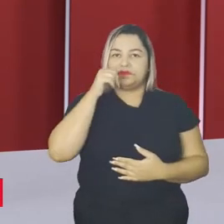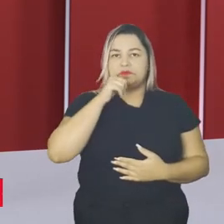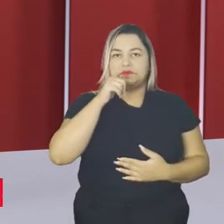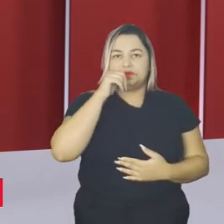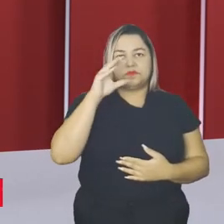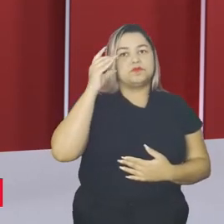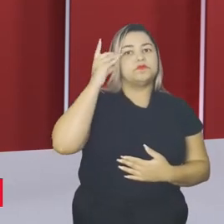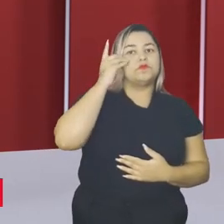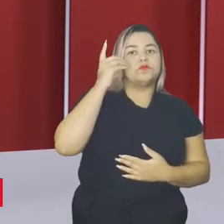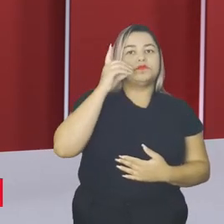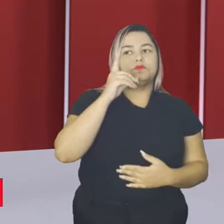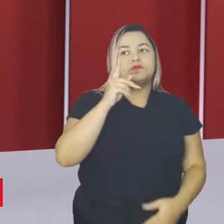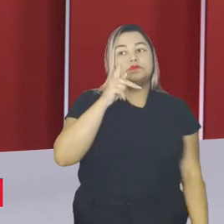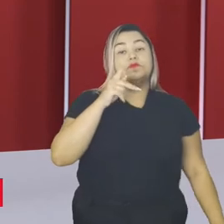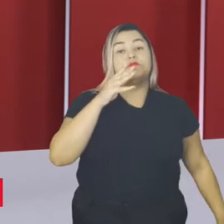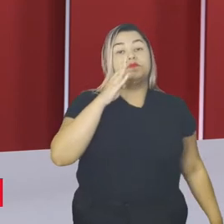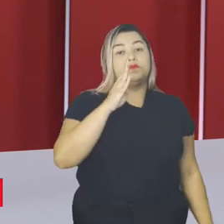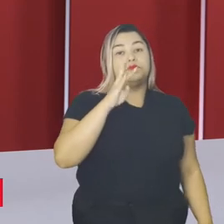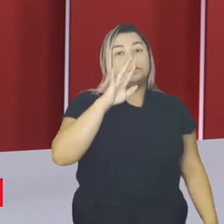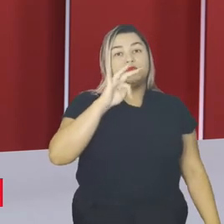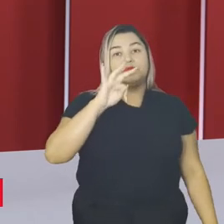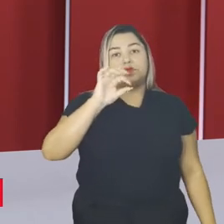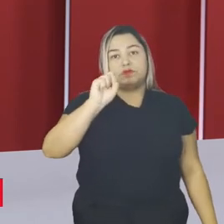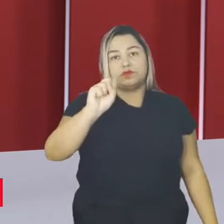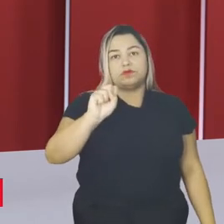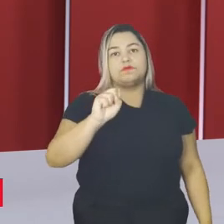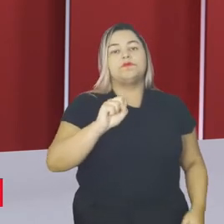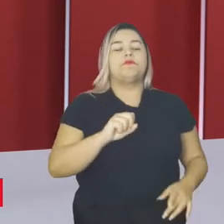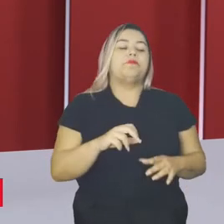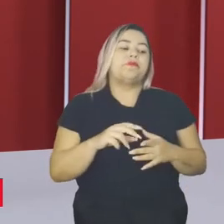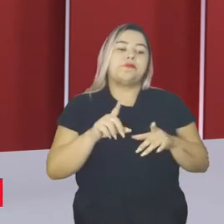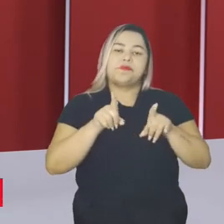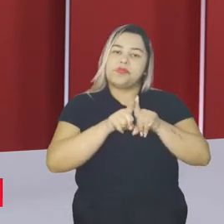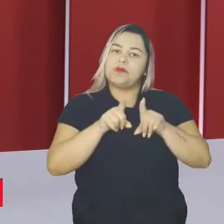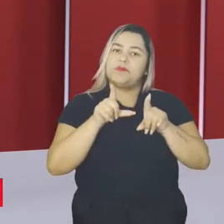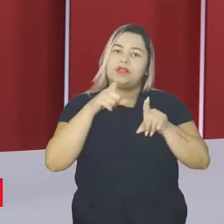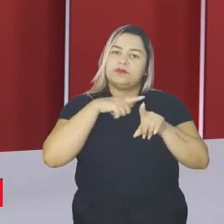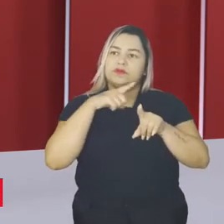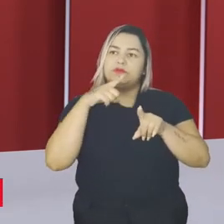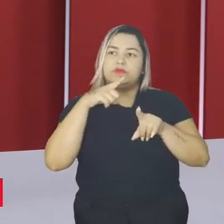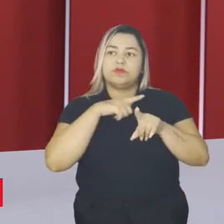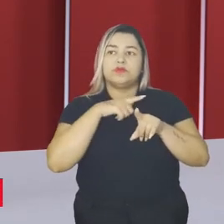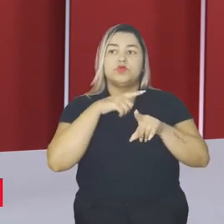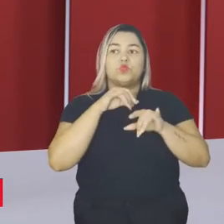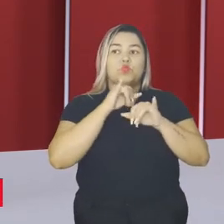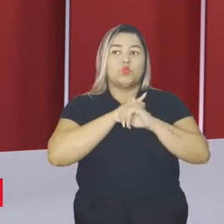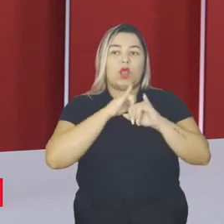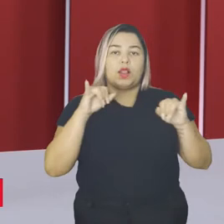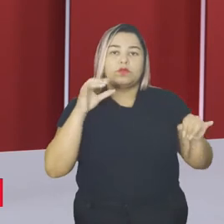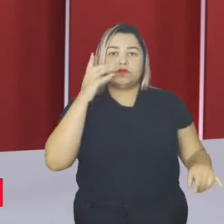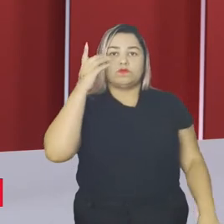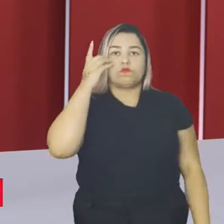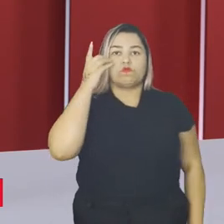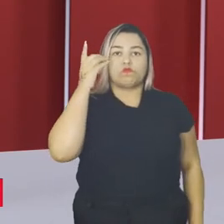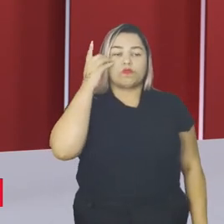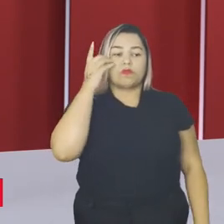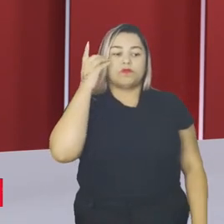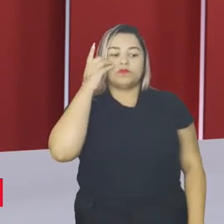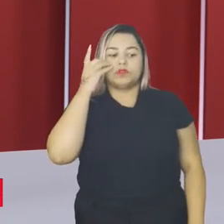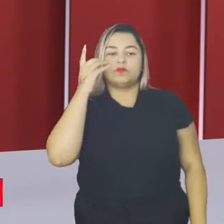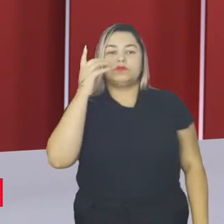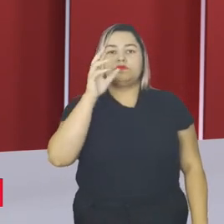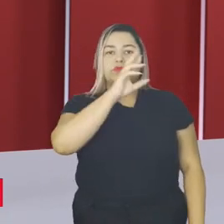dos BRICS. Muito boa essa notícia, sem dúvida alguma. E essa matéria, gente, também do anúncio da Dilma no comando do banco, está